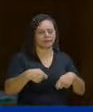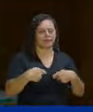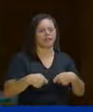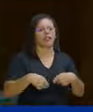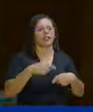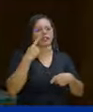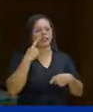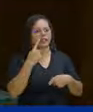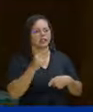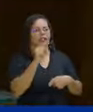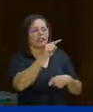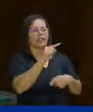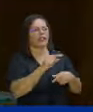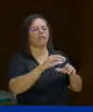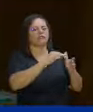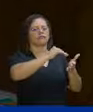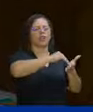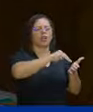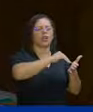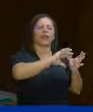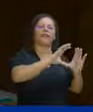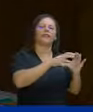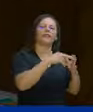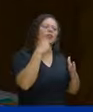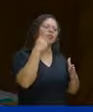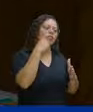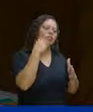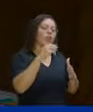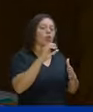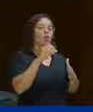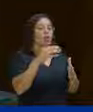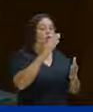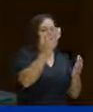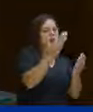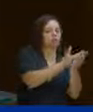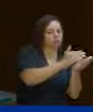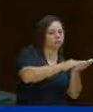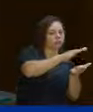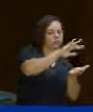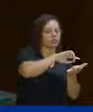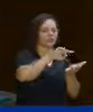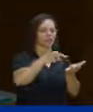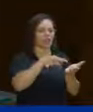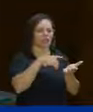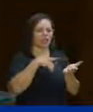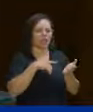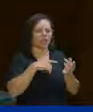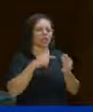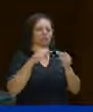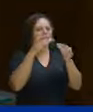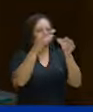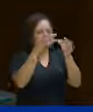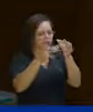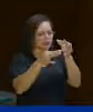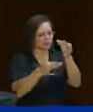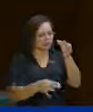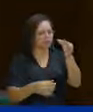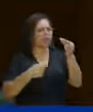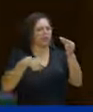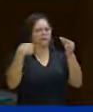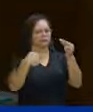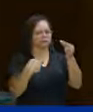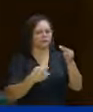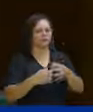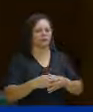pelo escritório advocatício e ou os processos judiciais em que atuaram e que incumbe ao partido